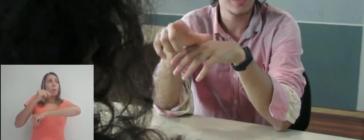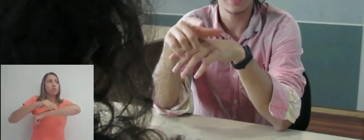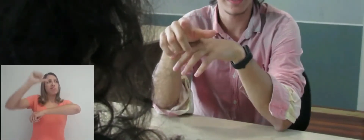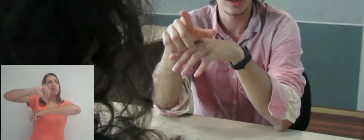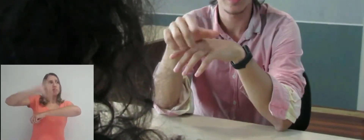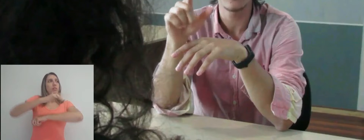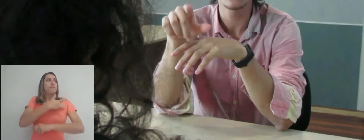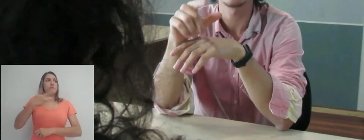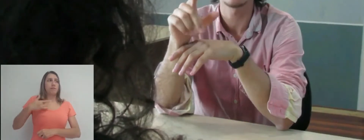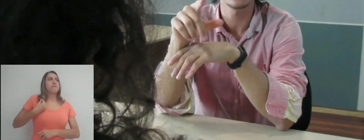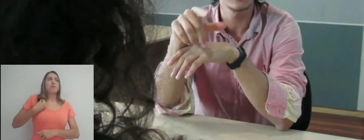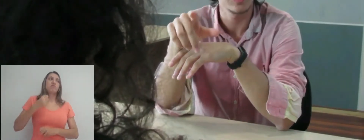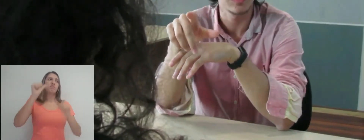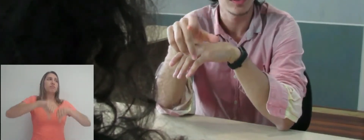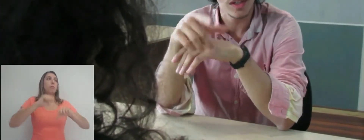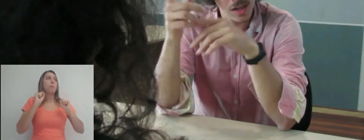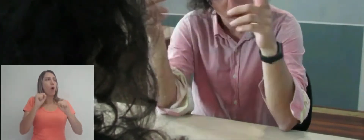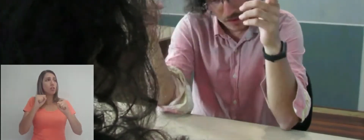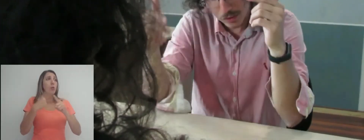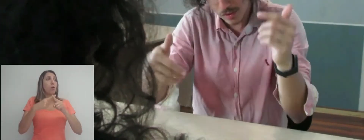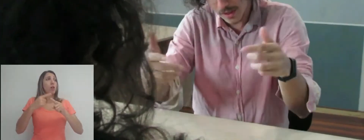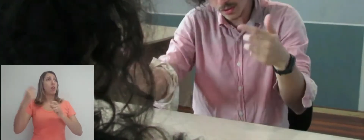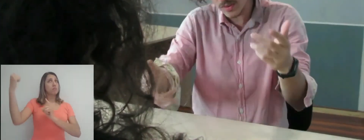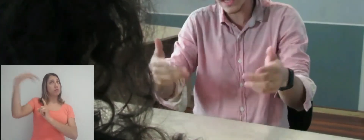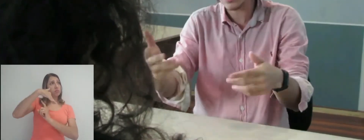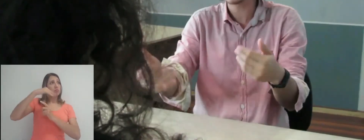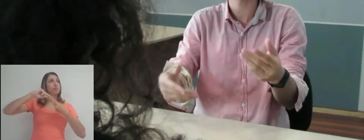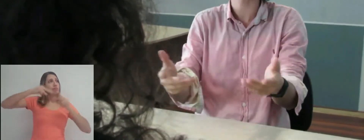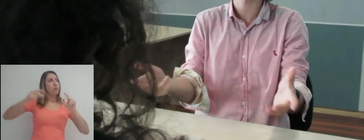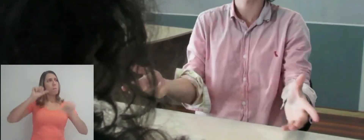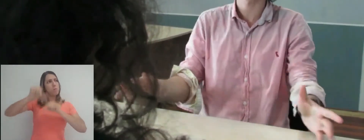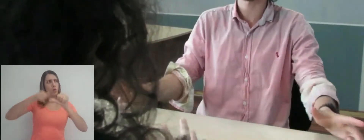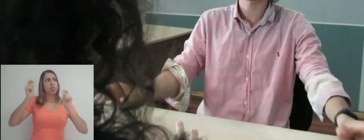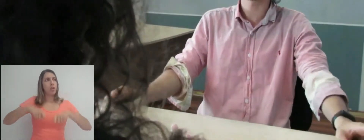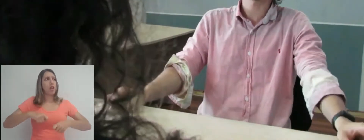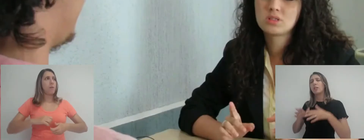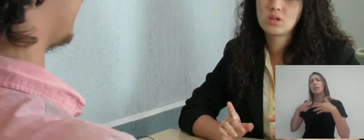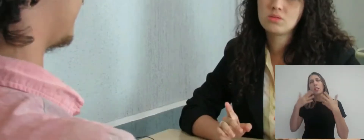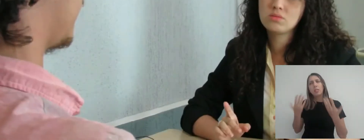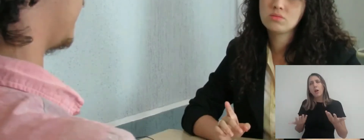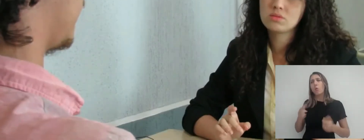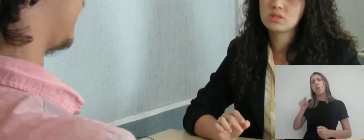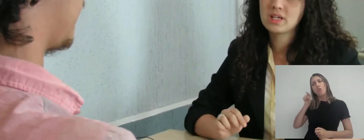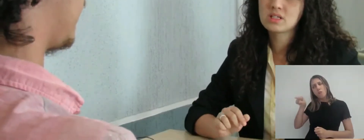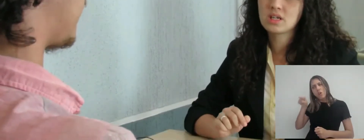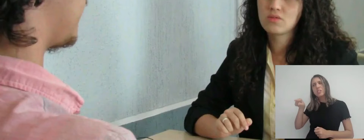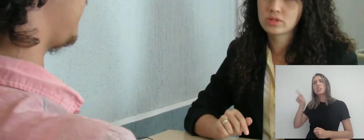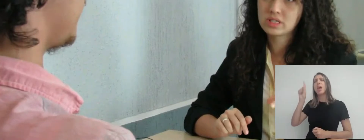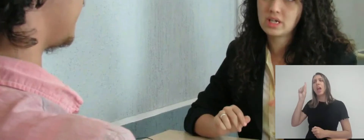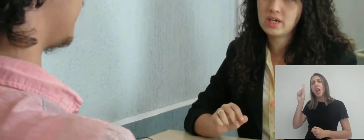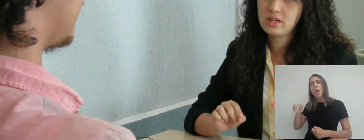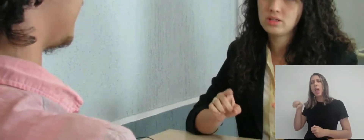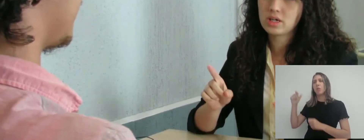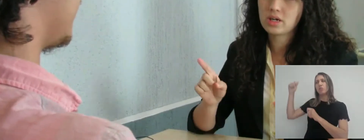Inclusive, se eles estiverem em excesso, podem fazer mal aos seres vivos, visto que eles conseguem alterar o código genético. Então, quer dizer